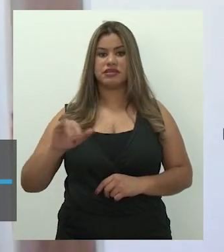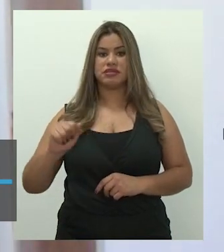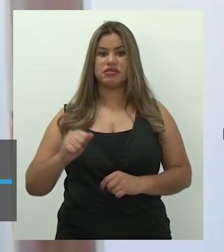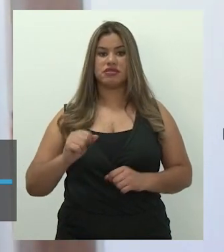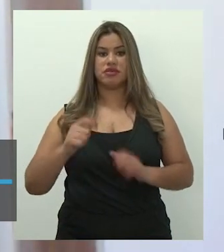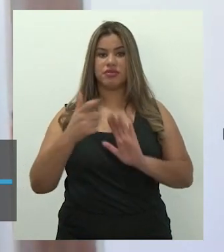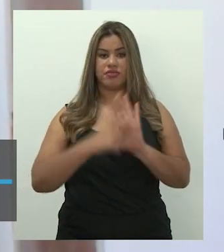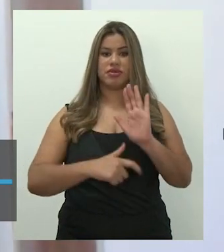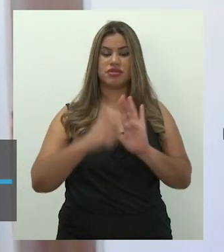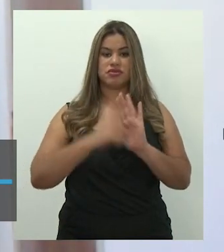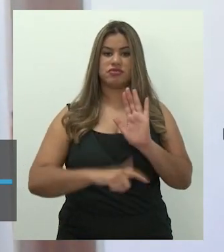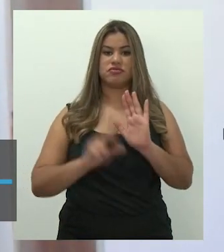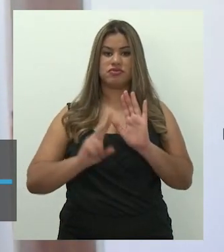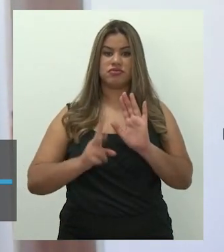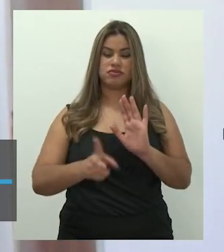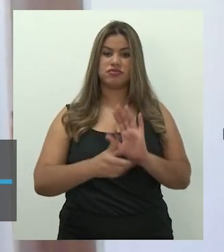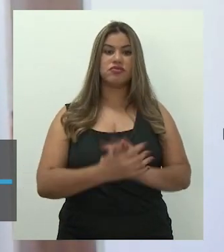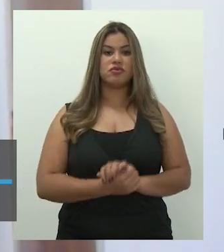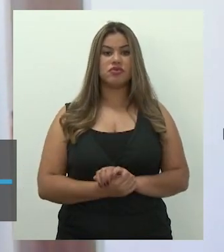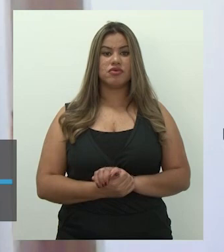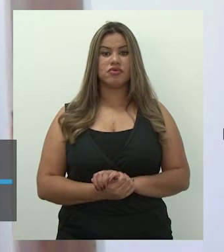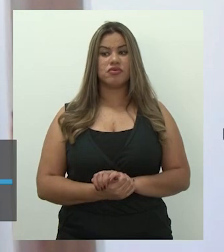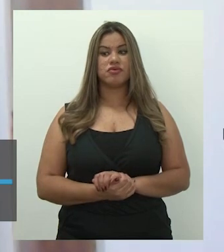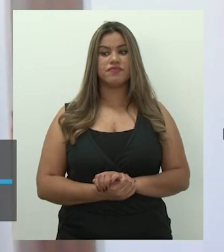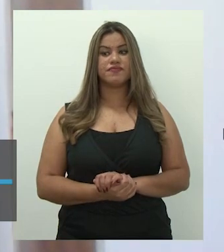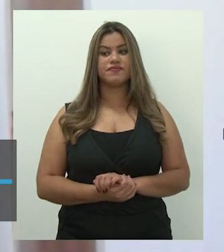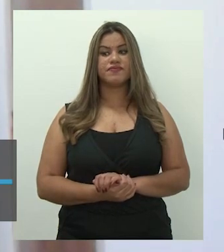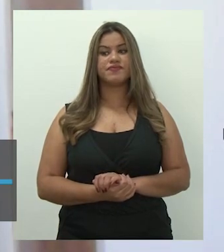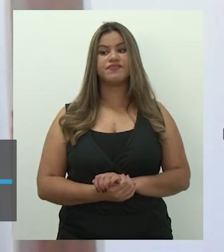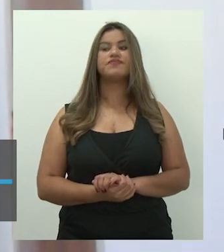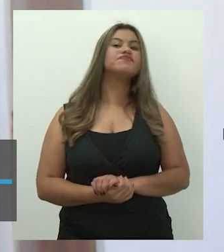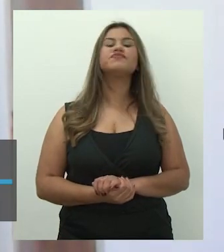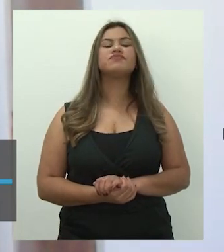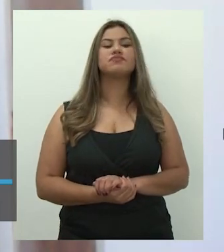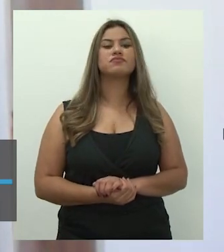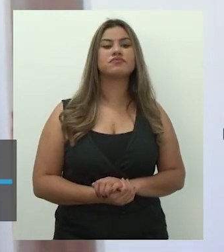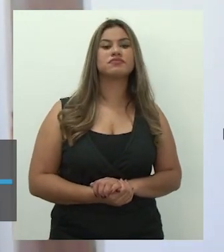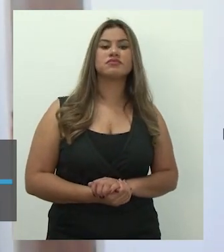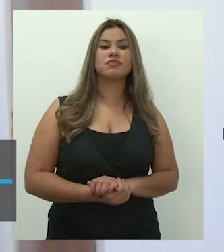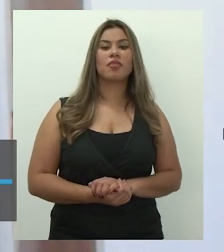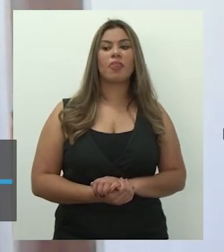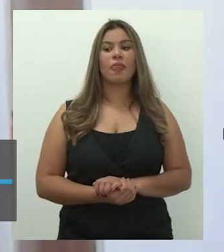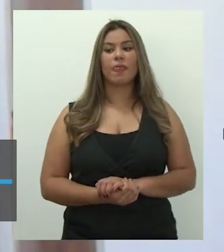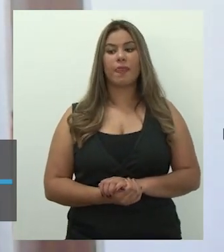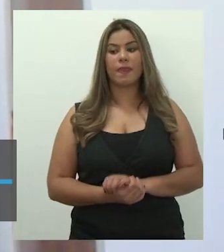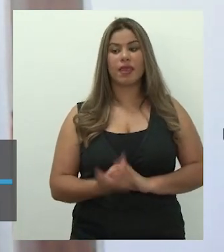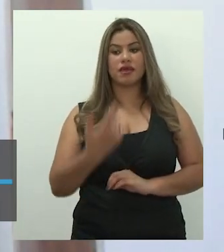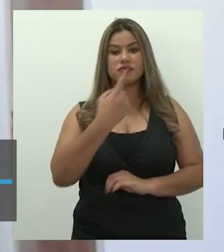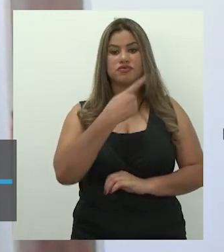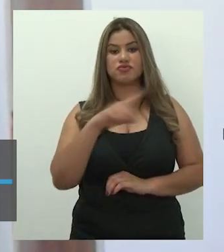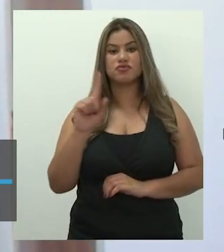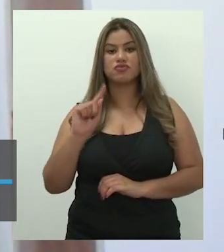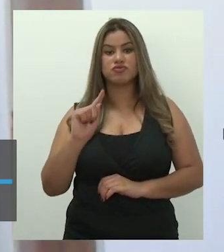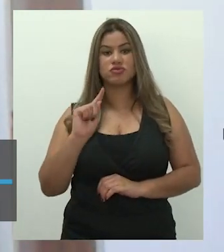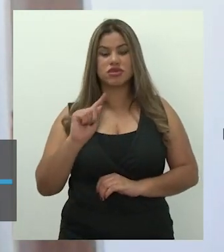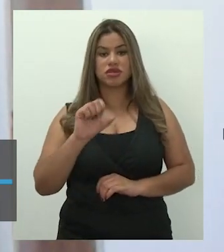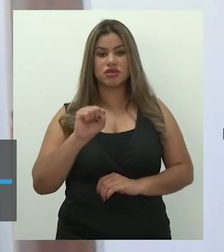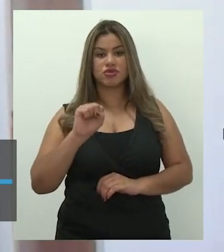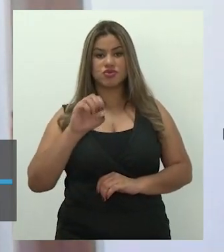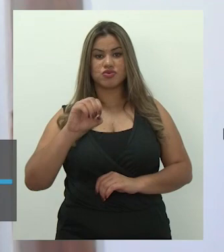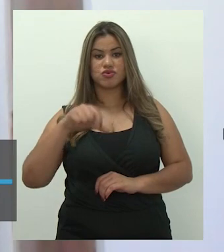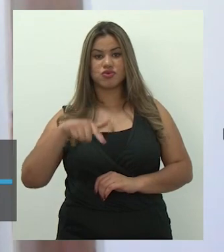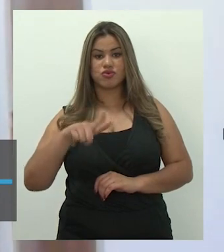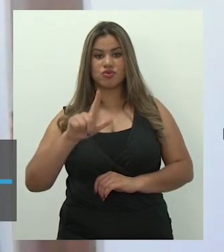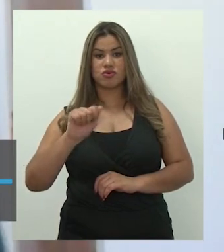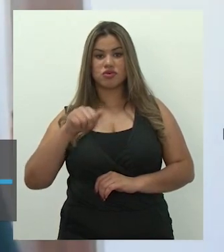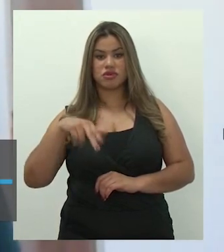se repetem. E aí eu vou ficar aqui com a última para fechar, Renan, a Solange, todos são compostos